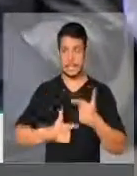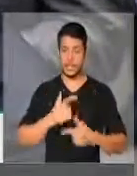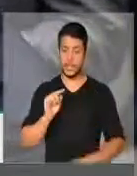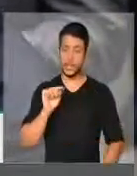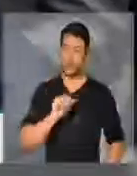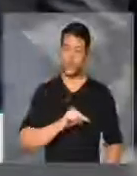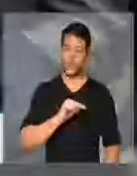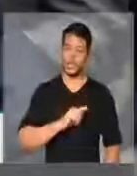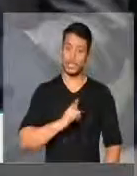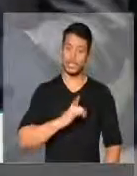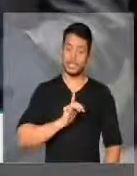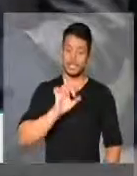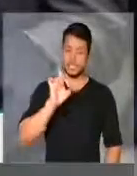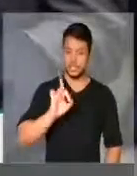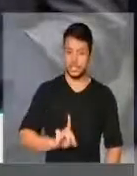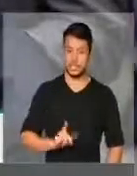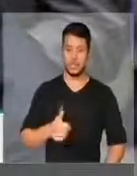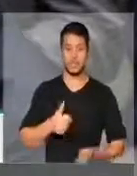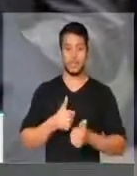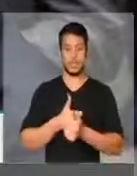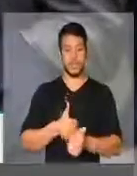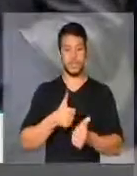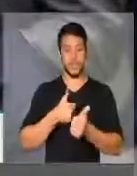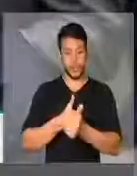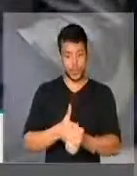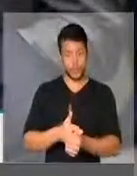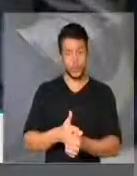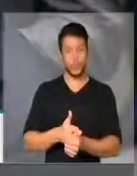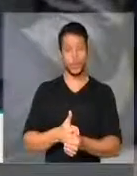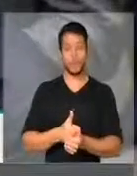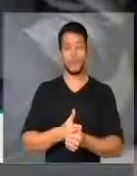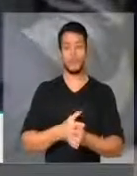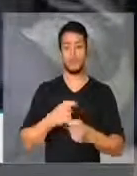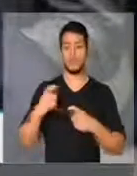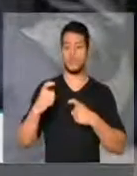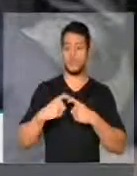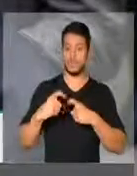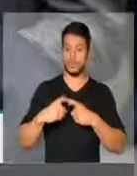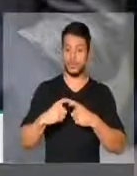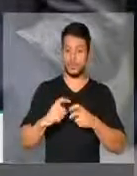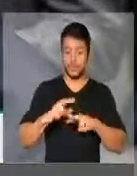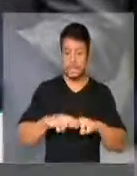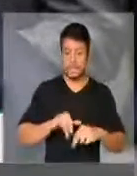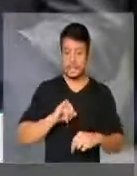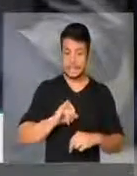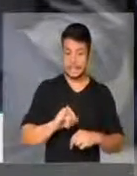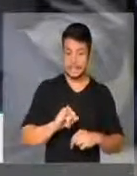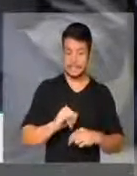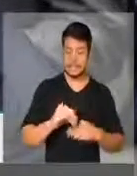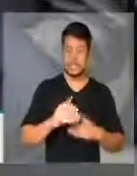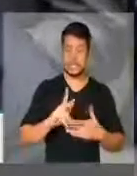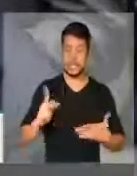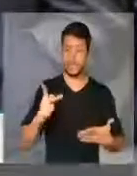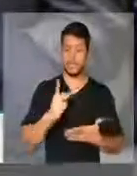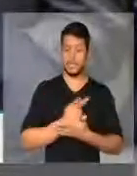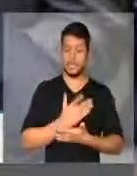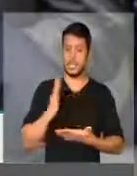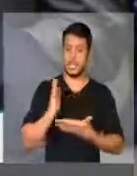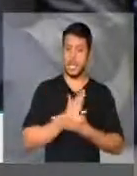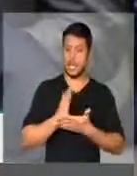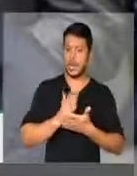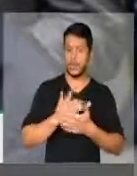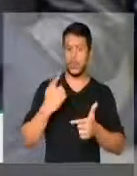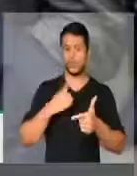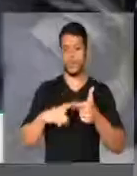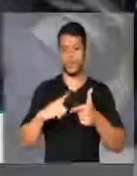o direito a um acompanhamento médico nos próximos 20 anos, para que, se nesse período for detectado alguma